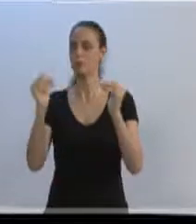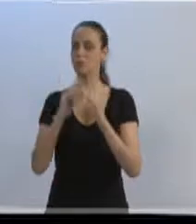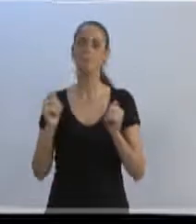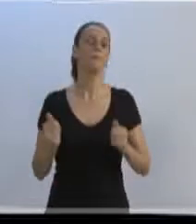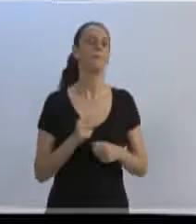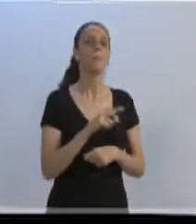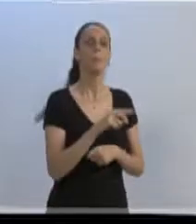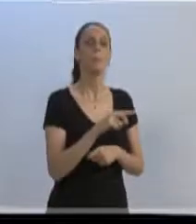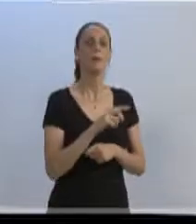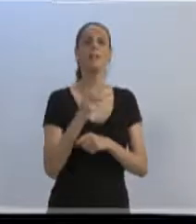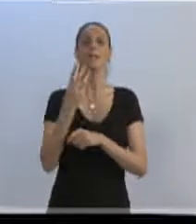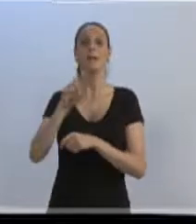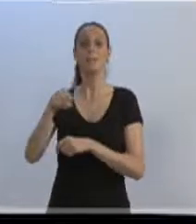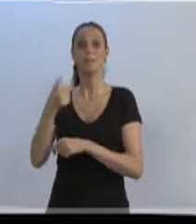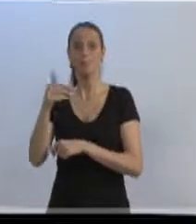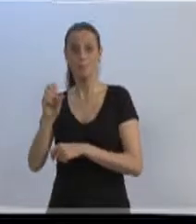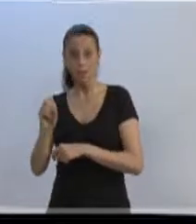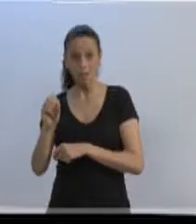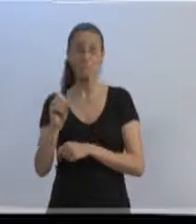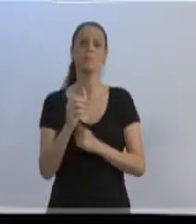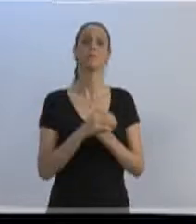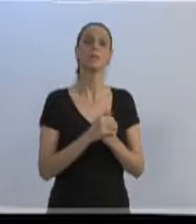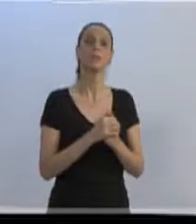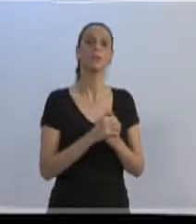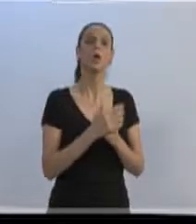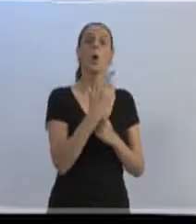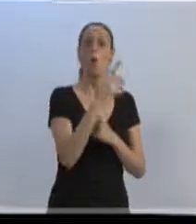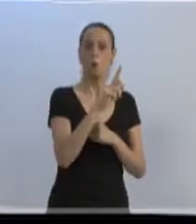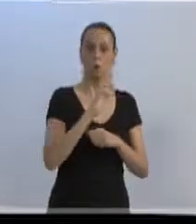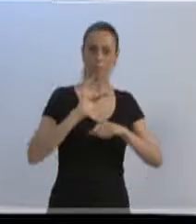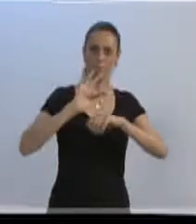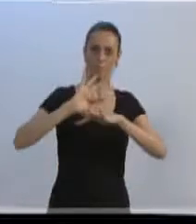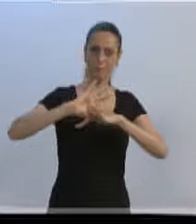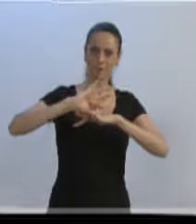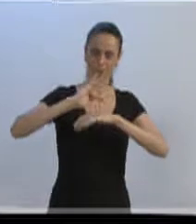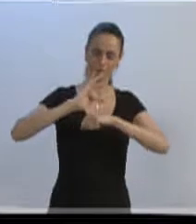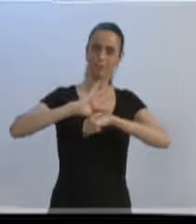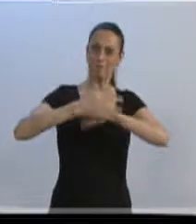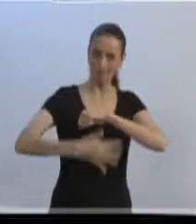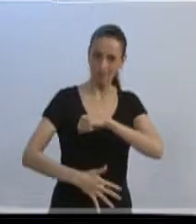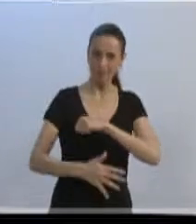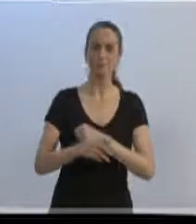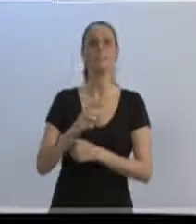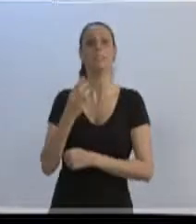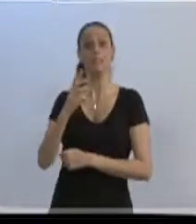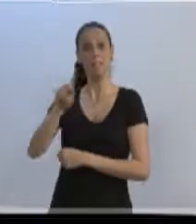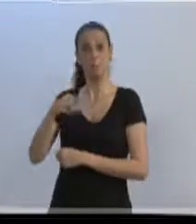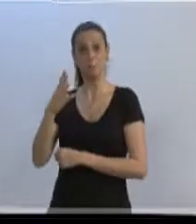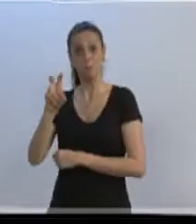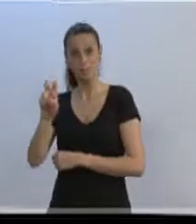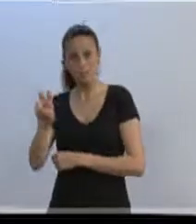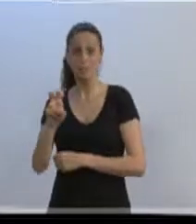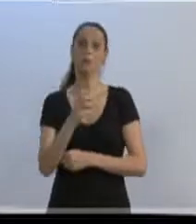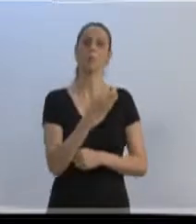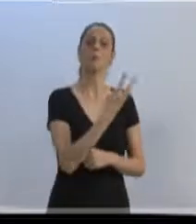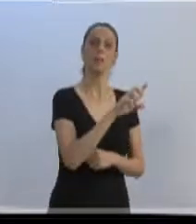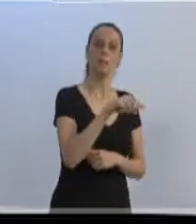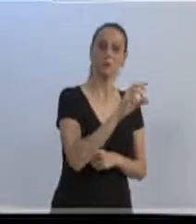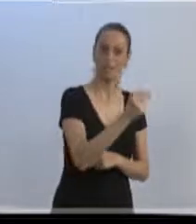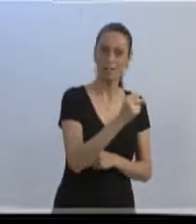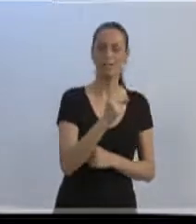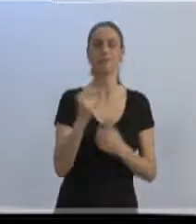desculpa 13/10 foz do iguaçu pr e outras cidades de fora de um porte parecido possa iguaçu 3 45 e 3 e 83 e